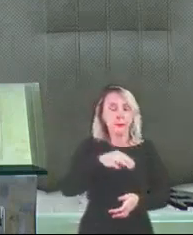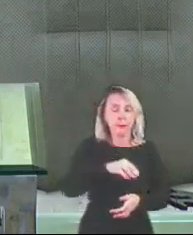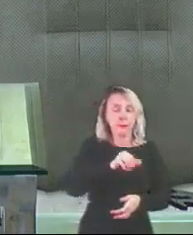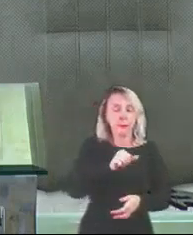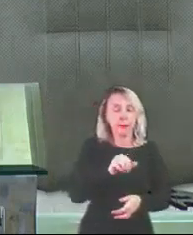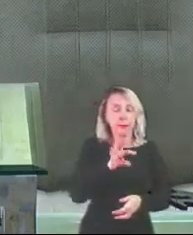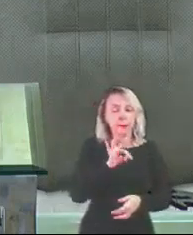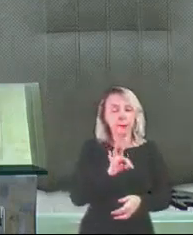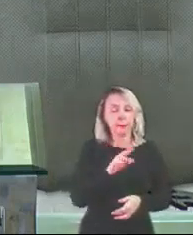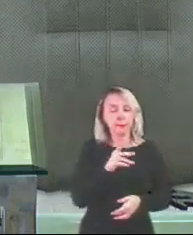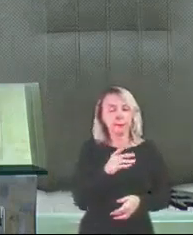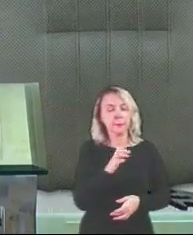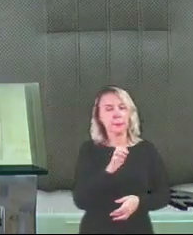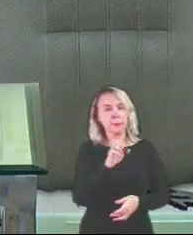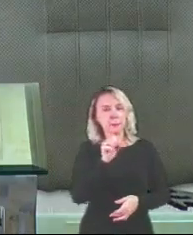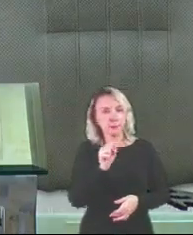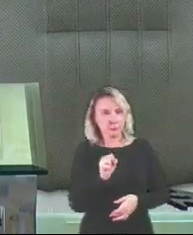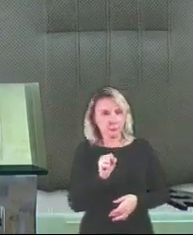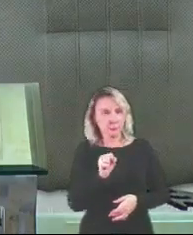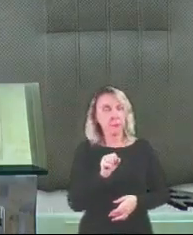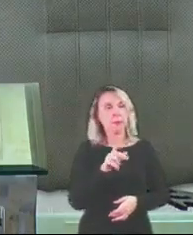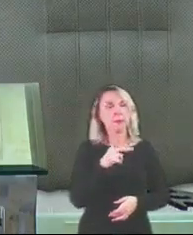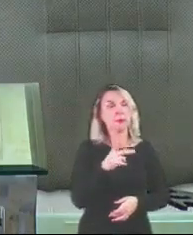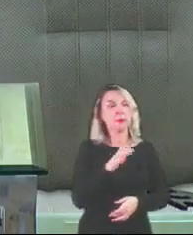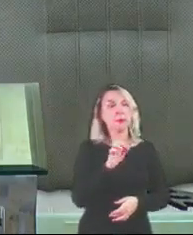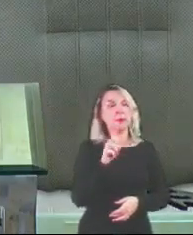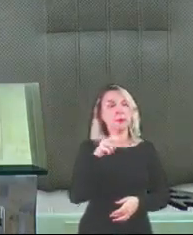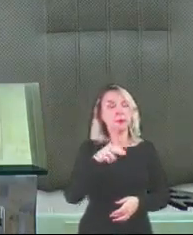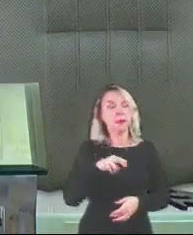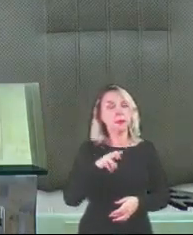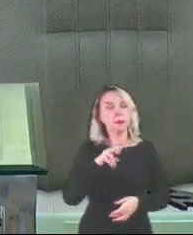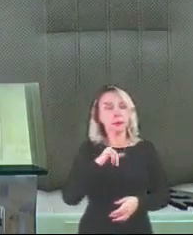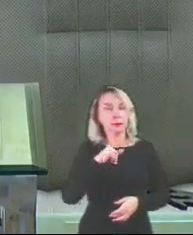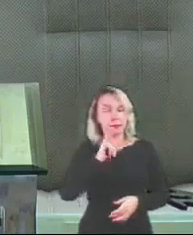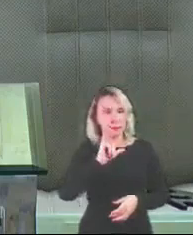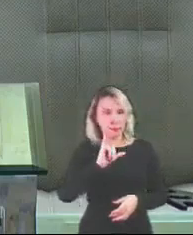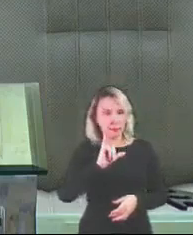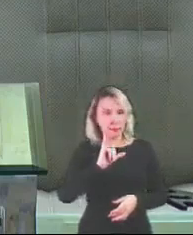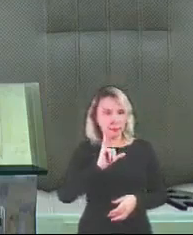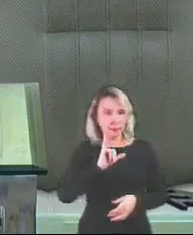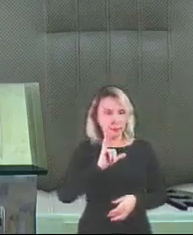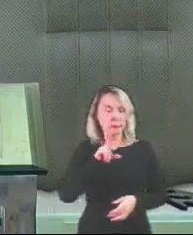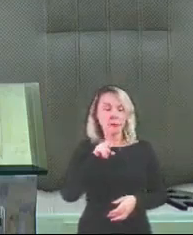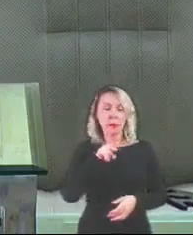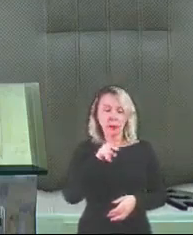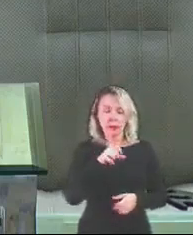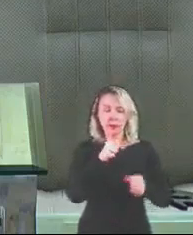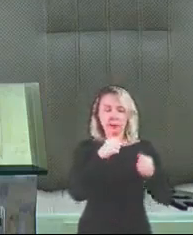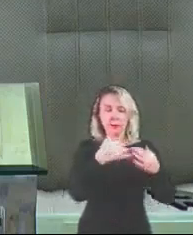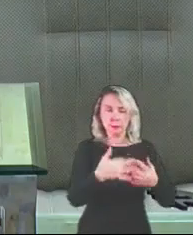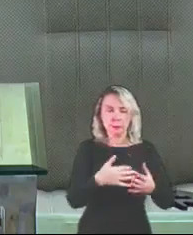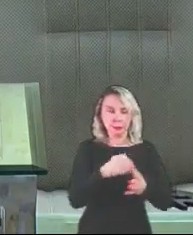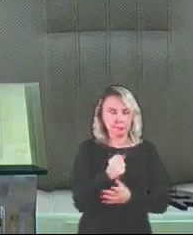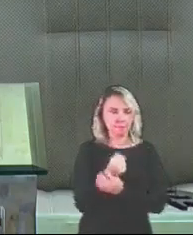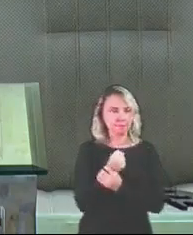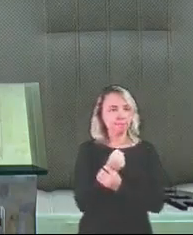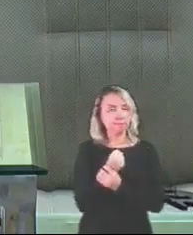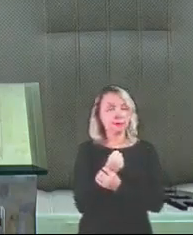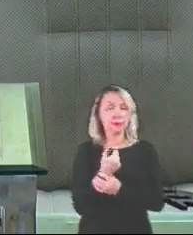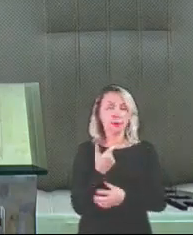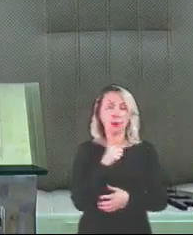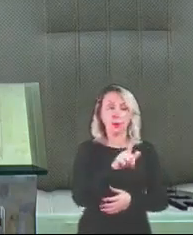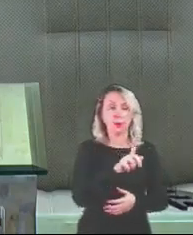Matthew Henry vai assegurar categoricamente, isto outros autores concordam literalmente com